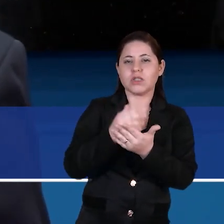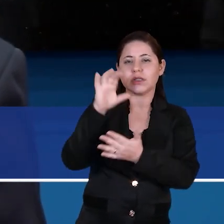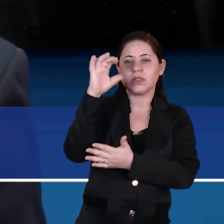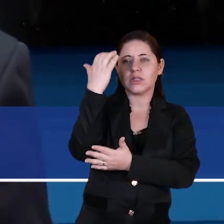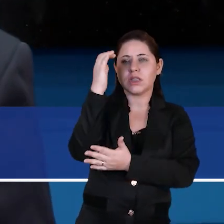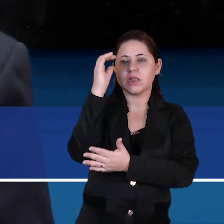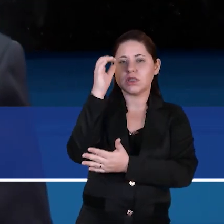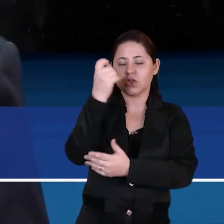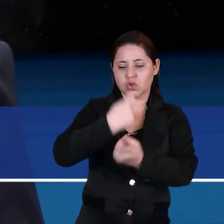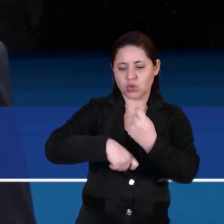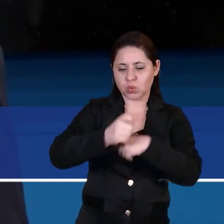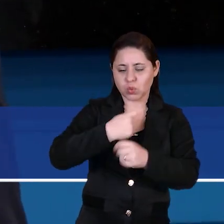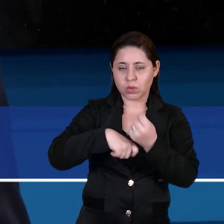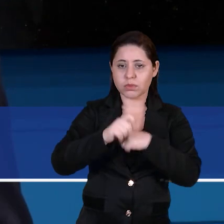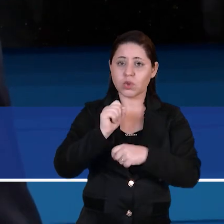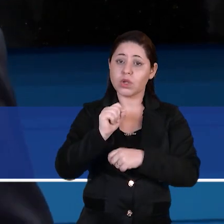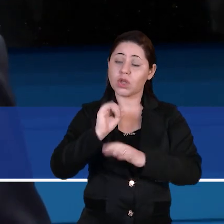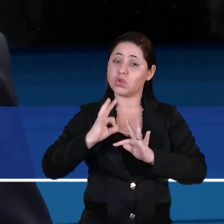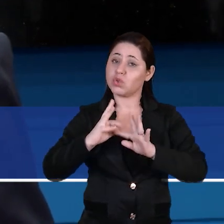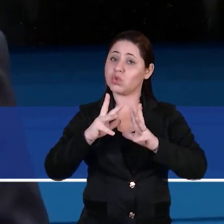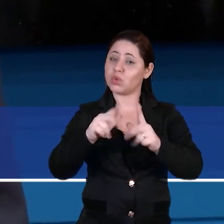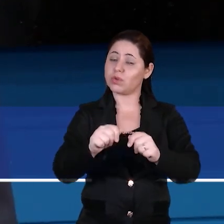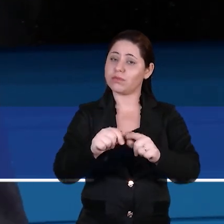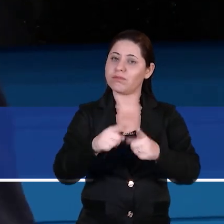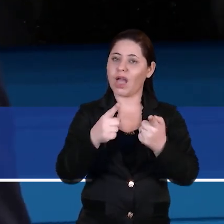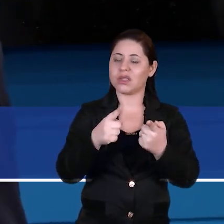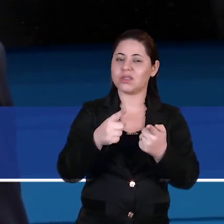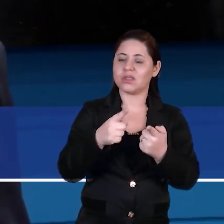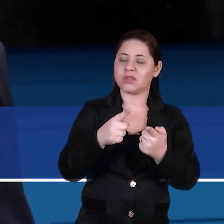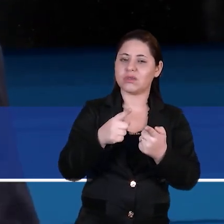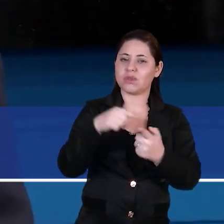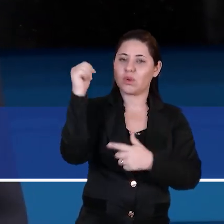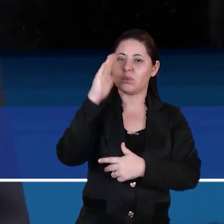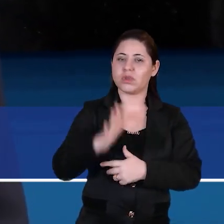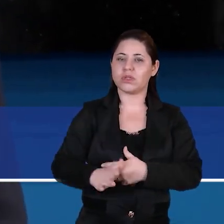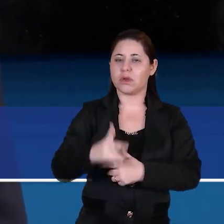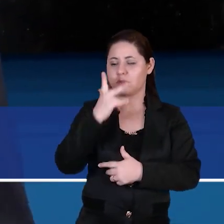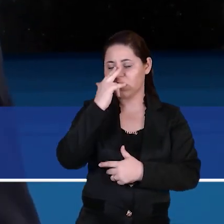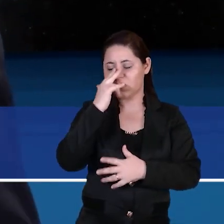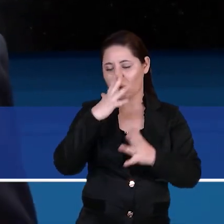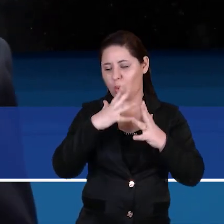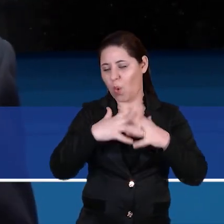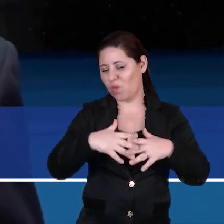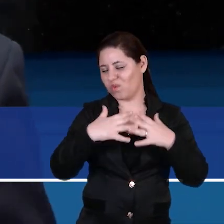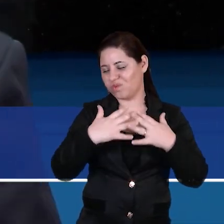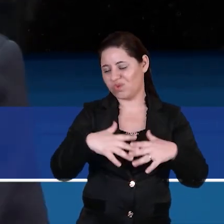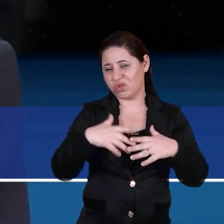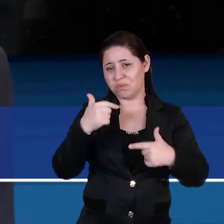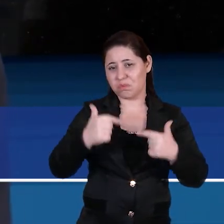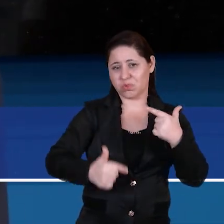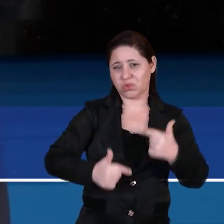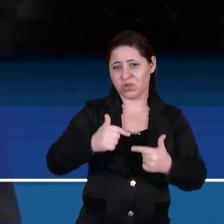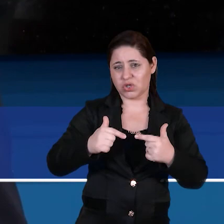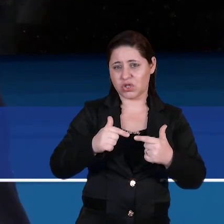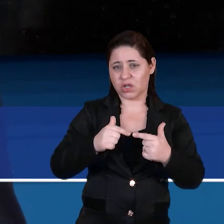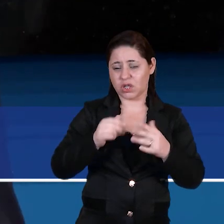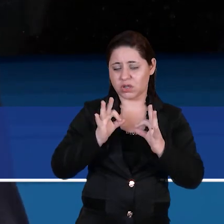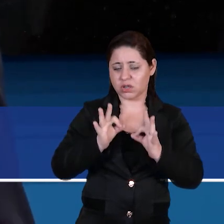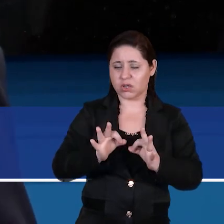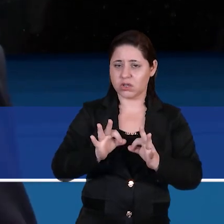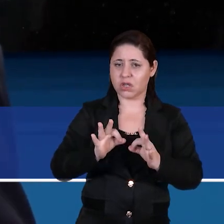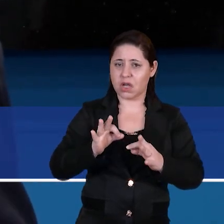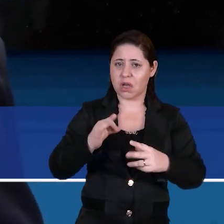arte ou uma ciência de bem administrar aquilo que é de todo mundo, que lamentavelmente no Brasil se confunde a política com a politicária.